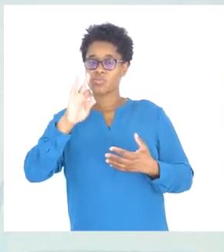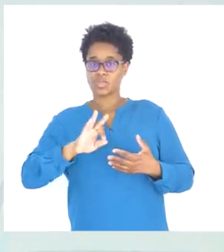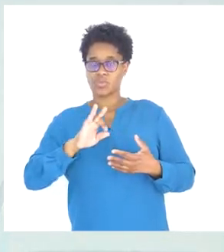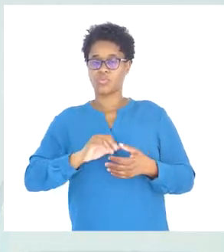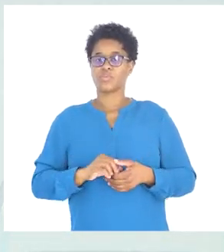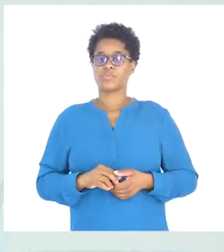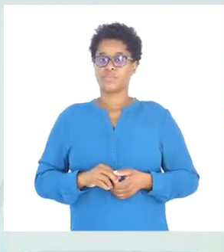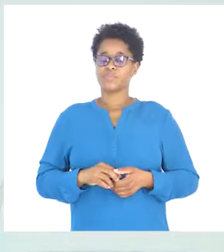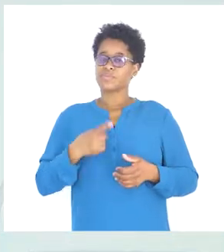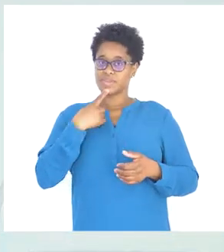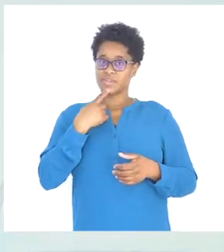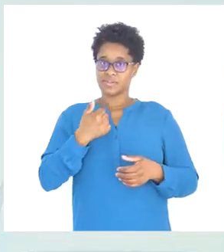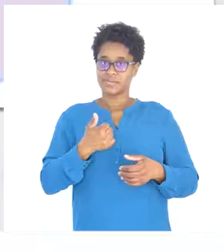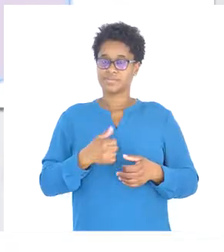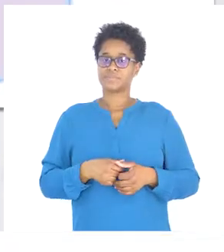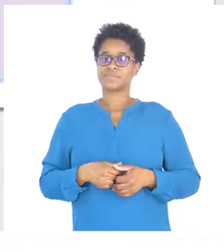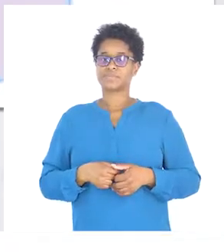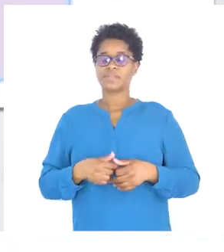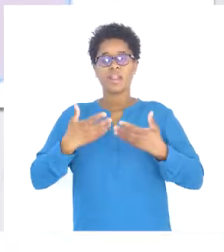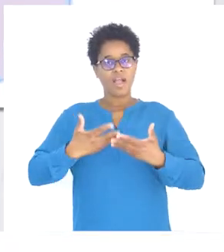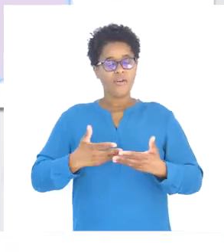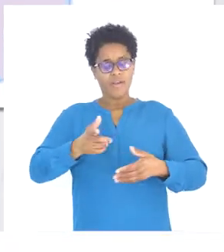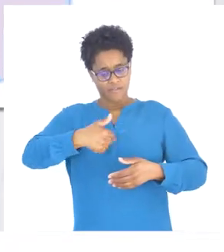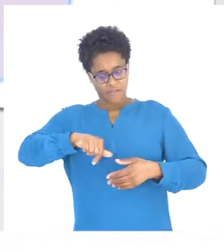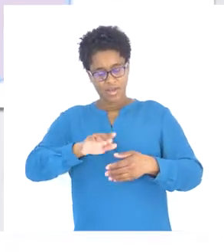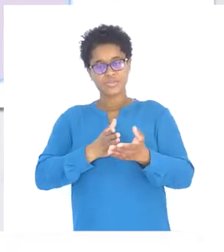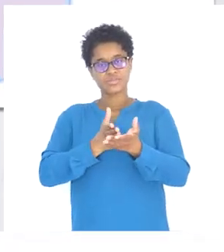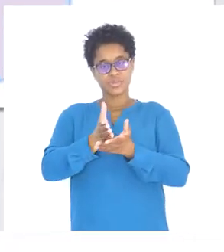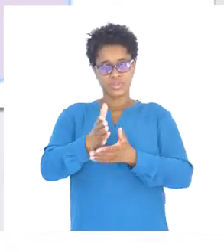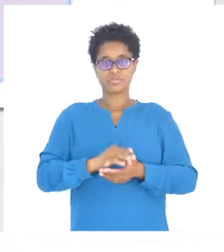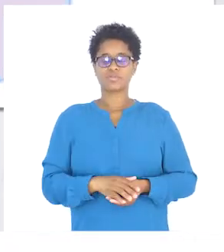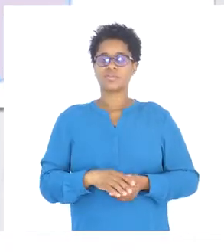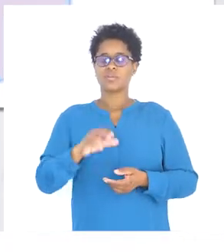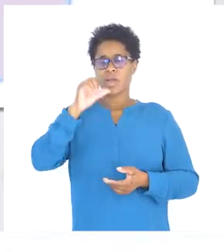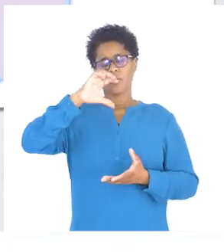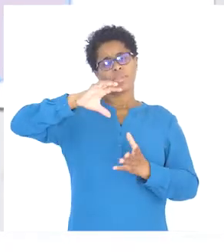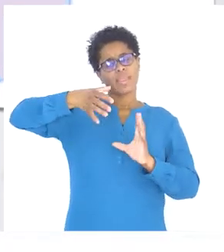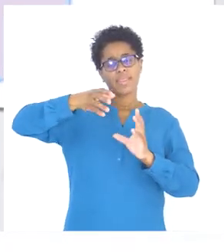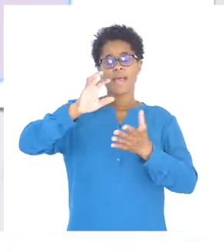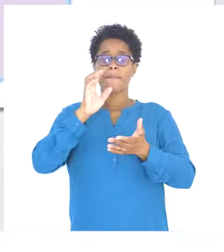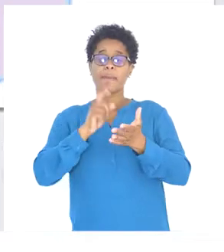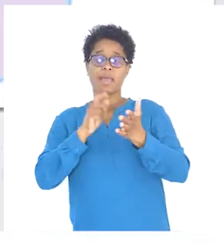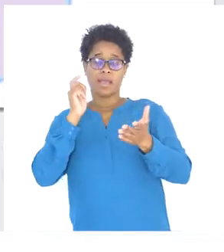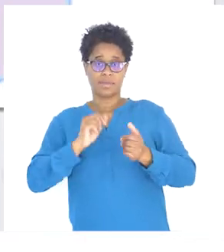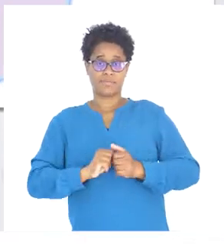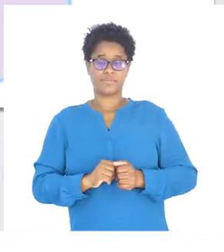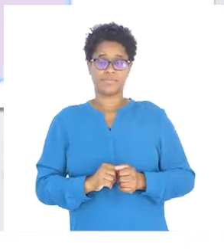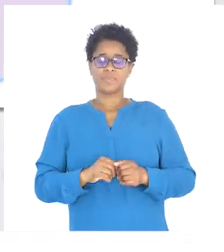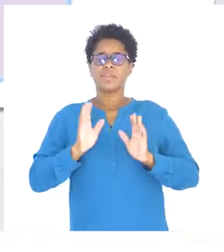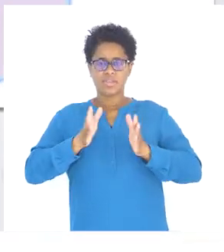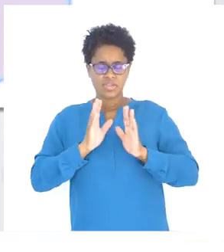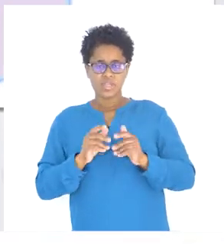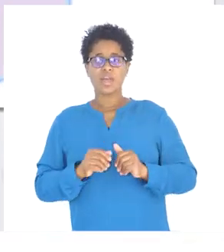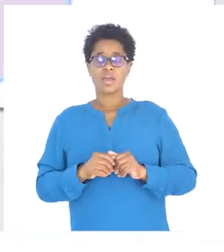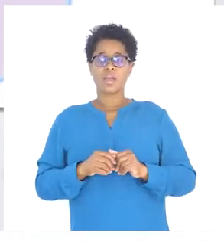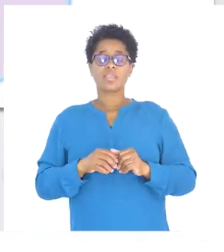2,4%, certo? Agora vamos prosseguir com o continente americano. Já